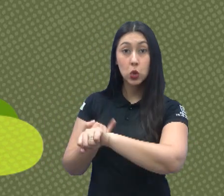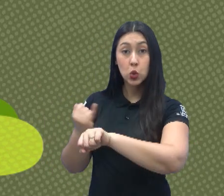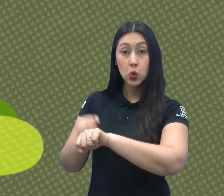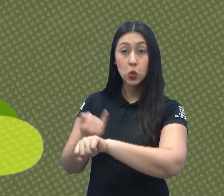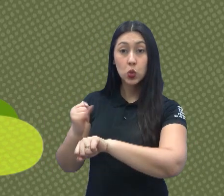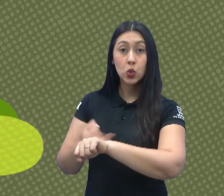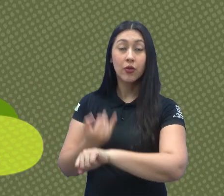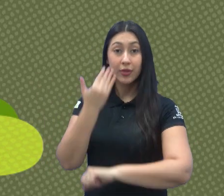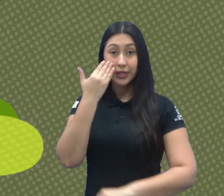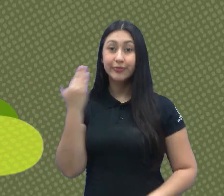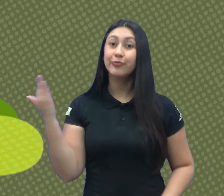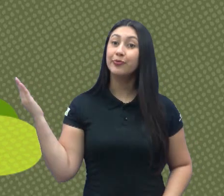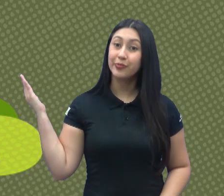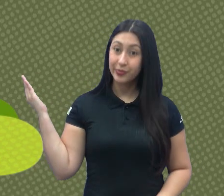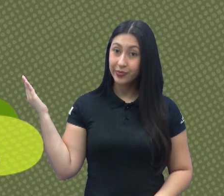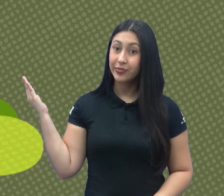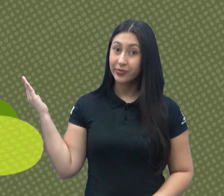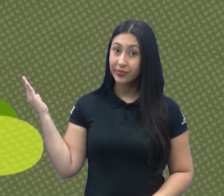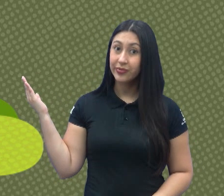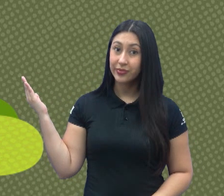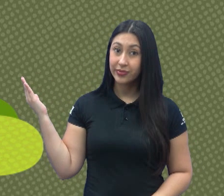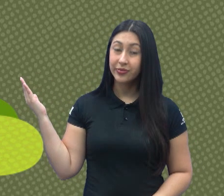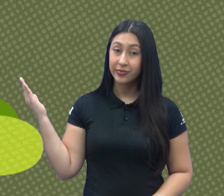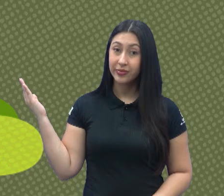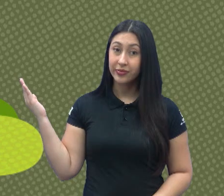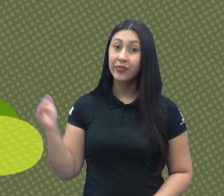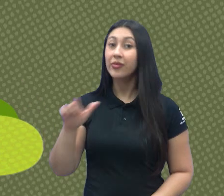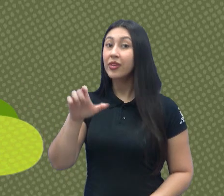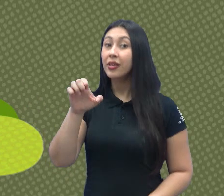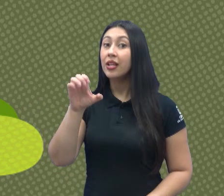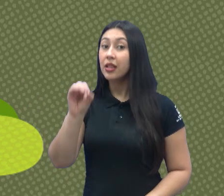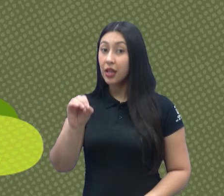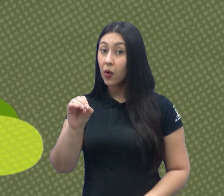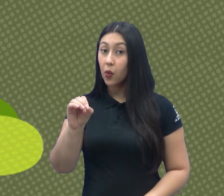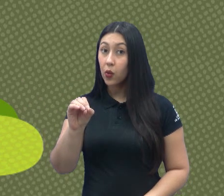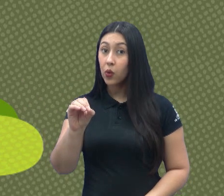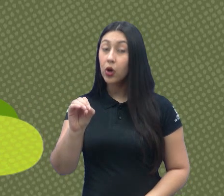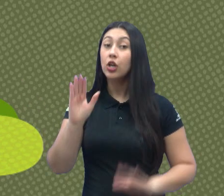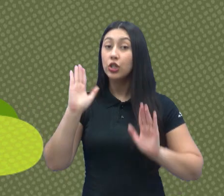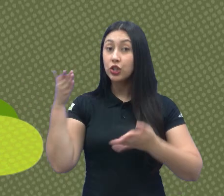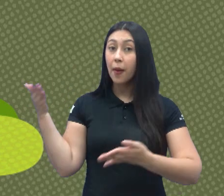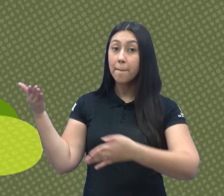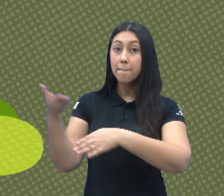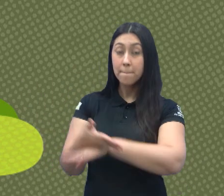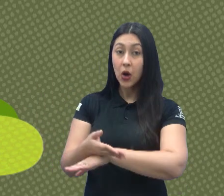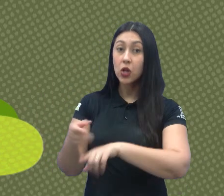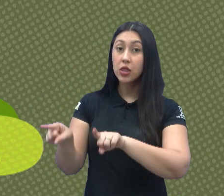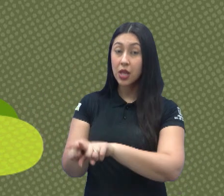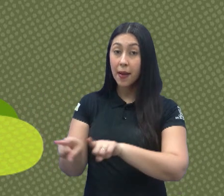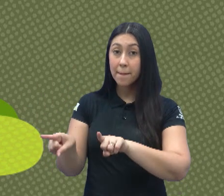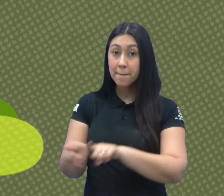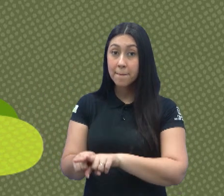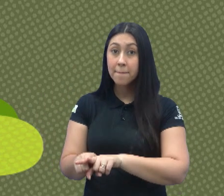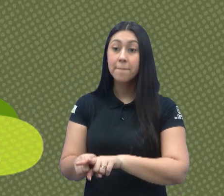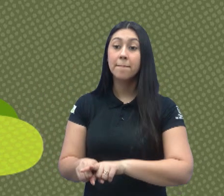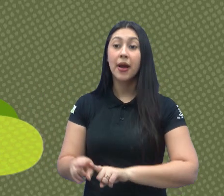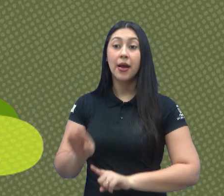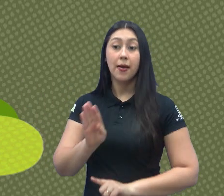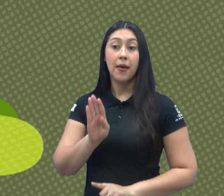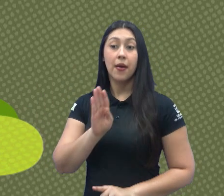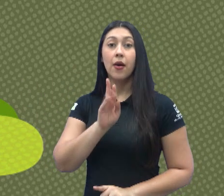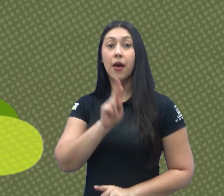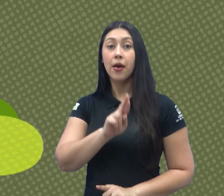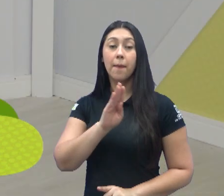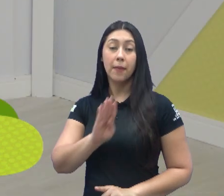que você está vendo aí, ó. O Léo Rigó, ele tem passagens pelo Red Bull Bragantino, Operário do Paraná, Londrina,